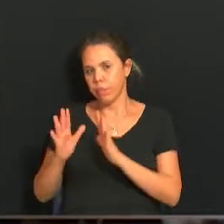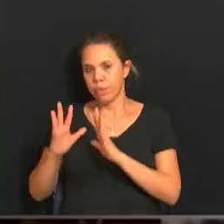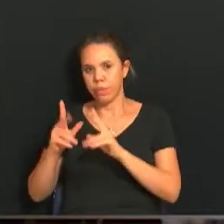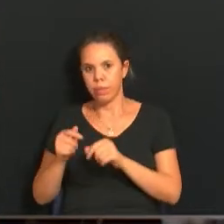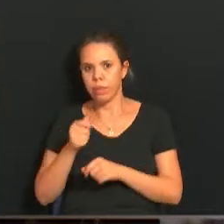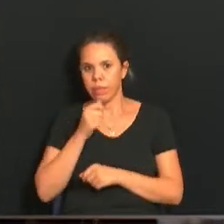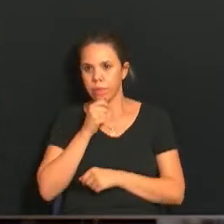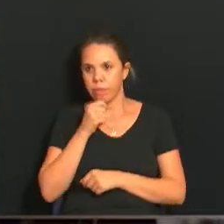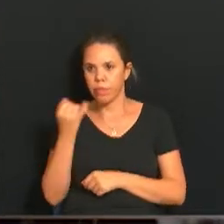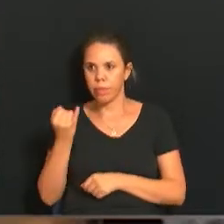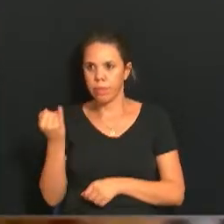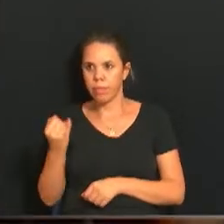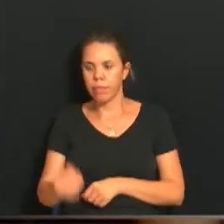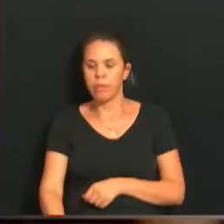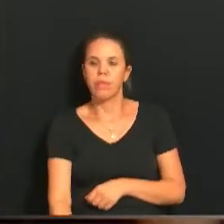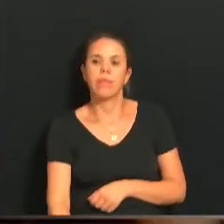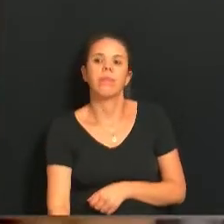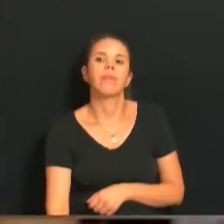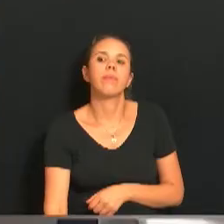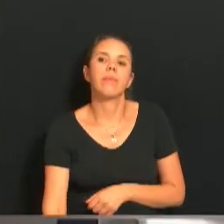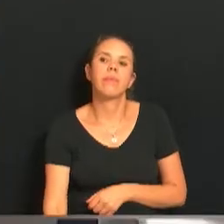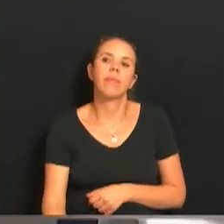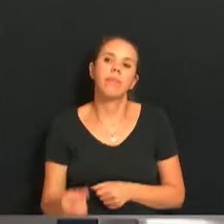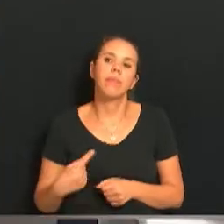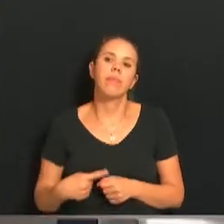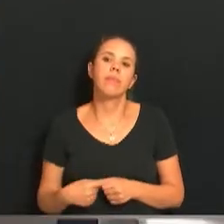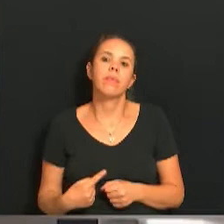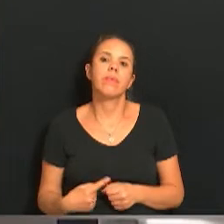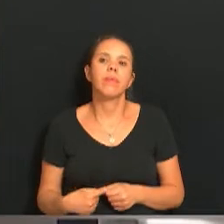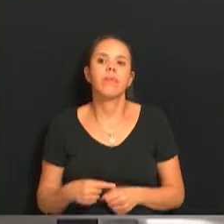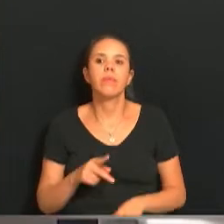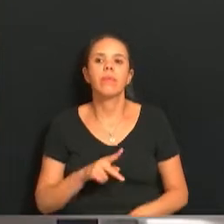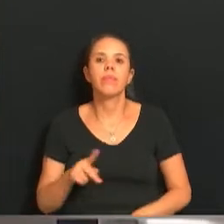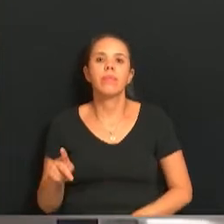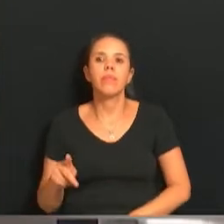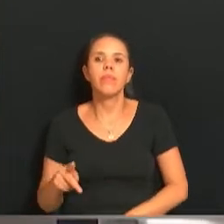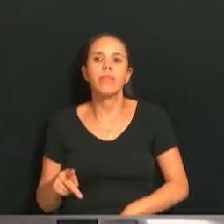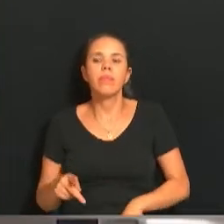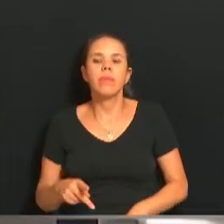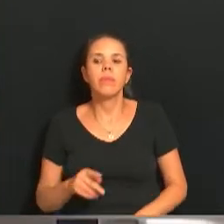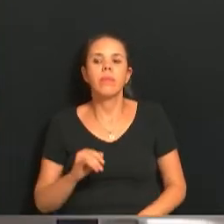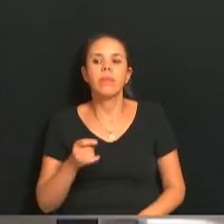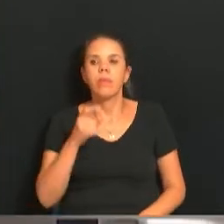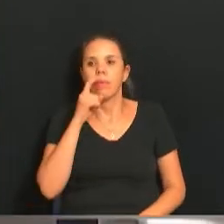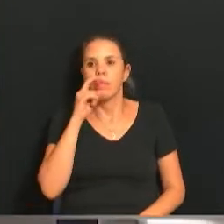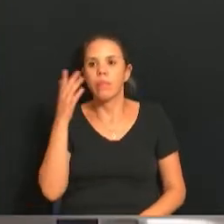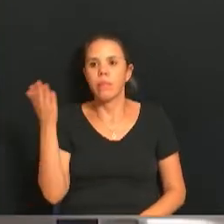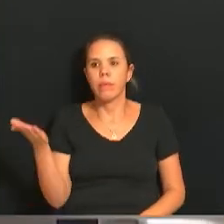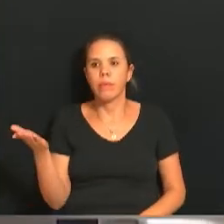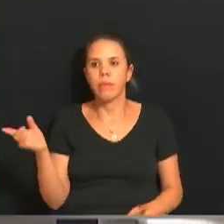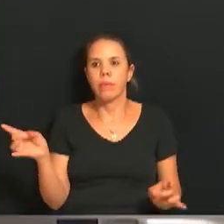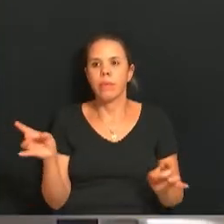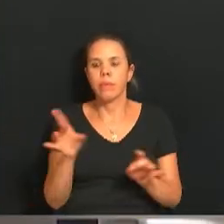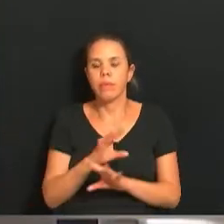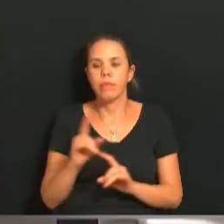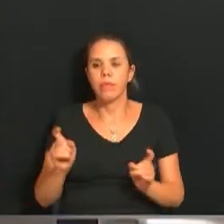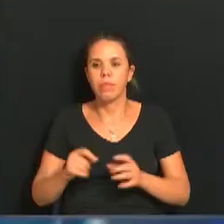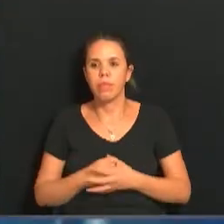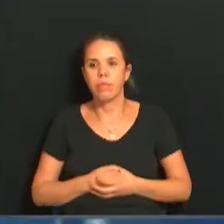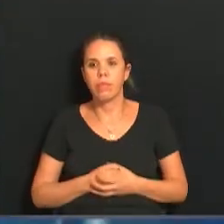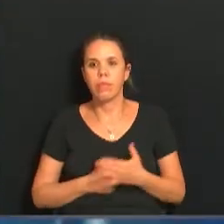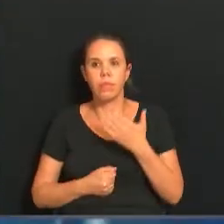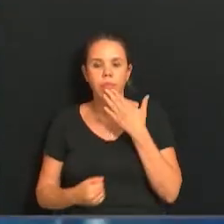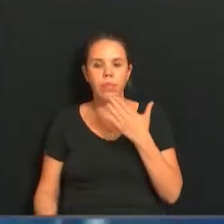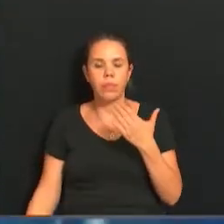tem uma importância capital para o município. O presidente da comissão, Jorge Schneider, encerrou a reunião pedindo